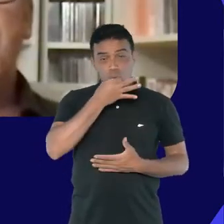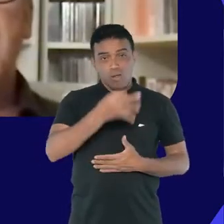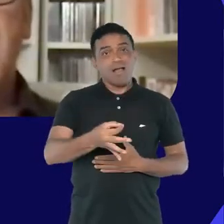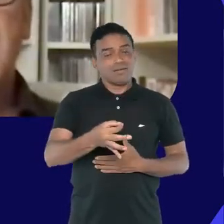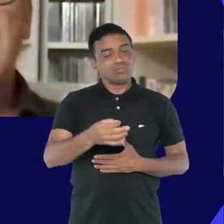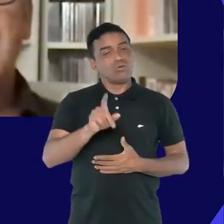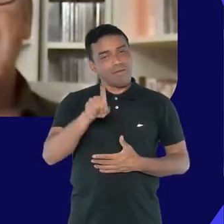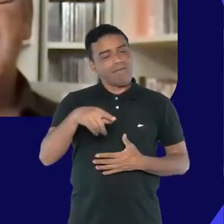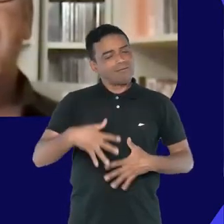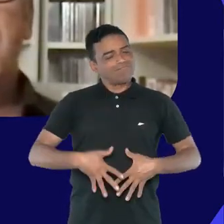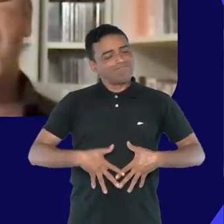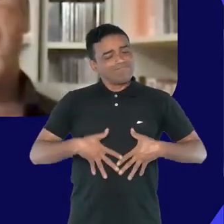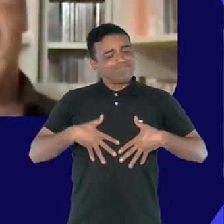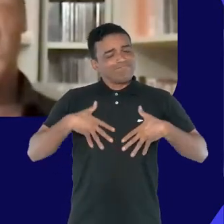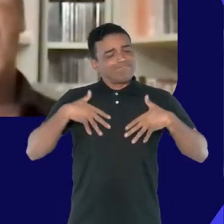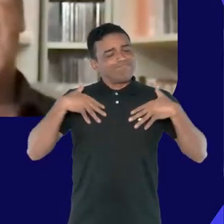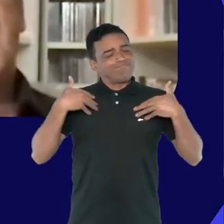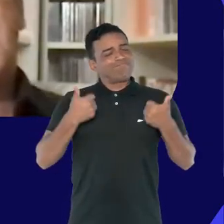bastante gratificante